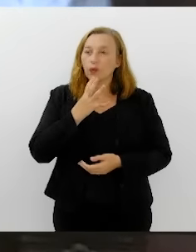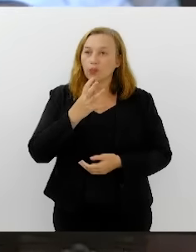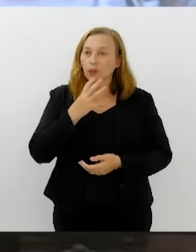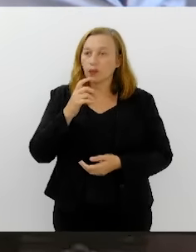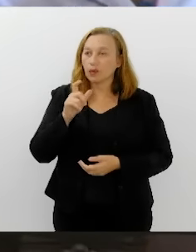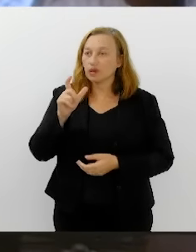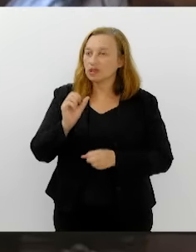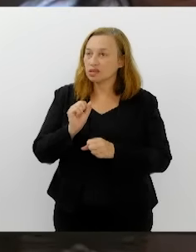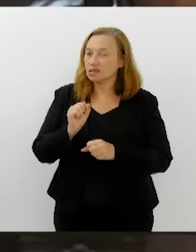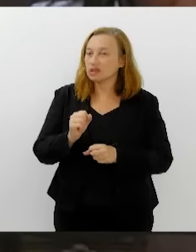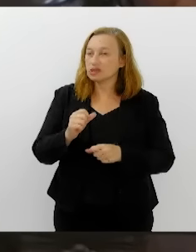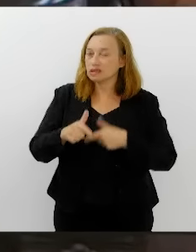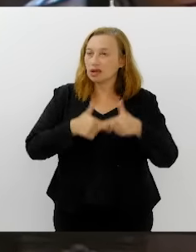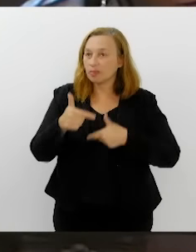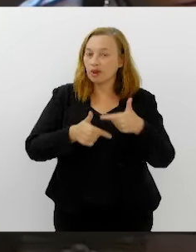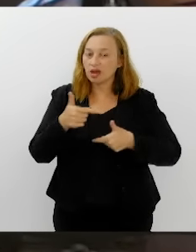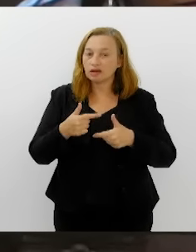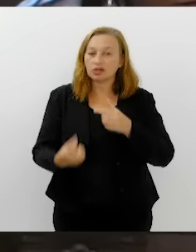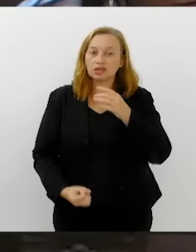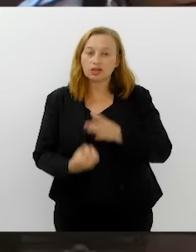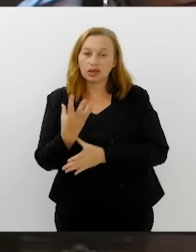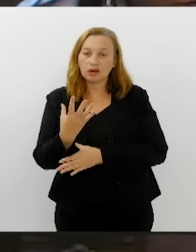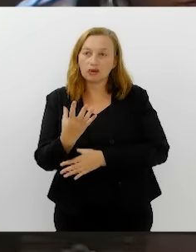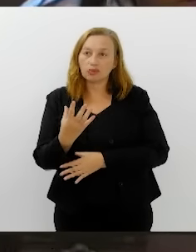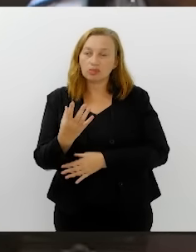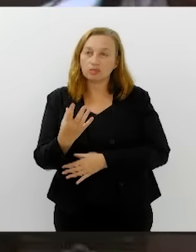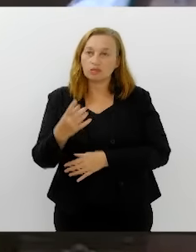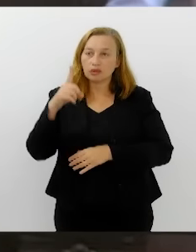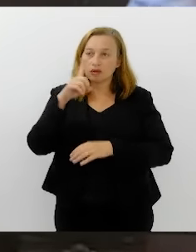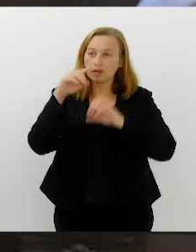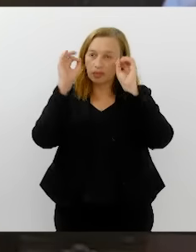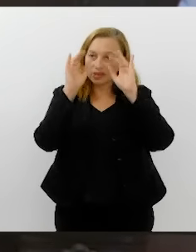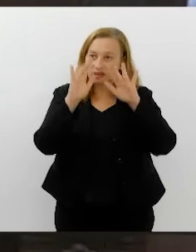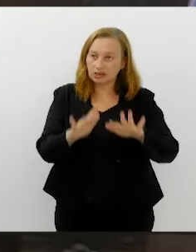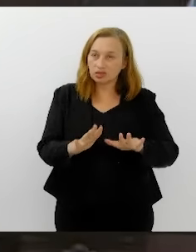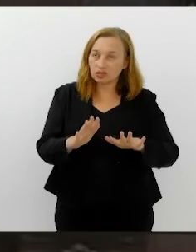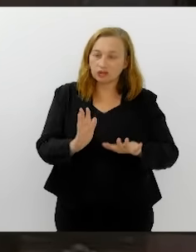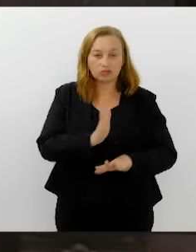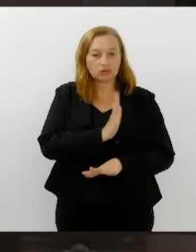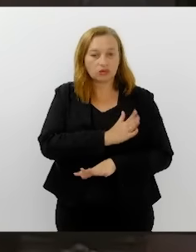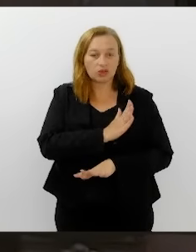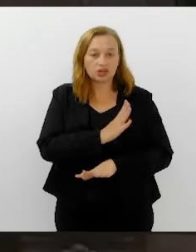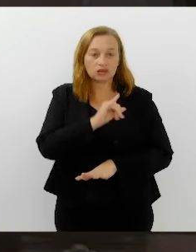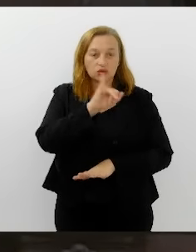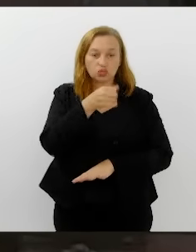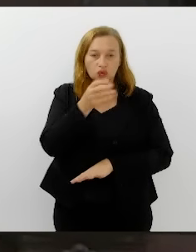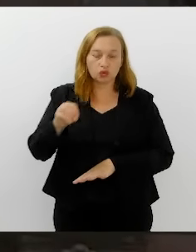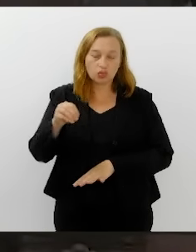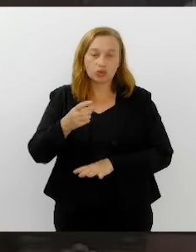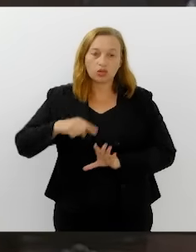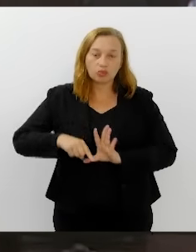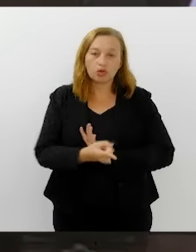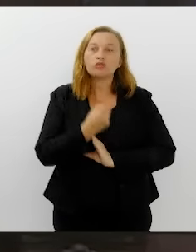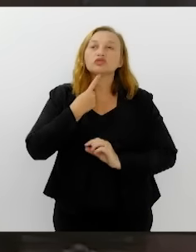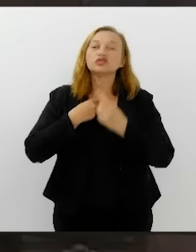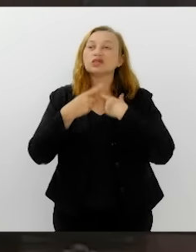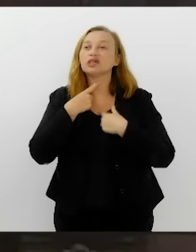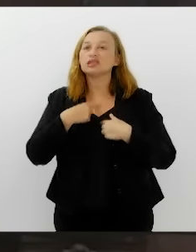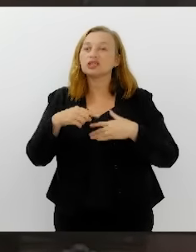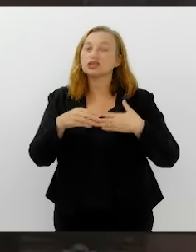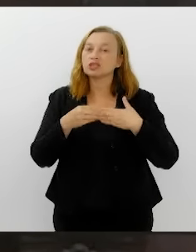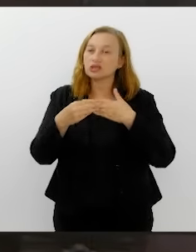obra nasceu por um desígnio divino que fez brotar no coração do Monsenhor João um profundo desejo de